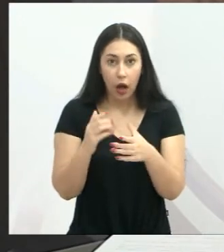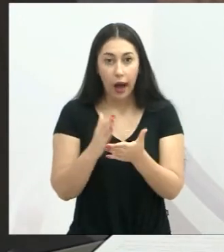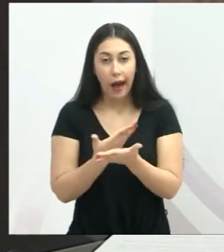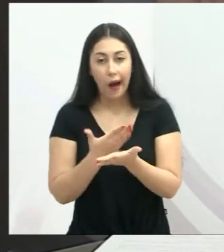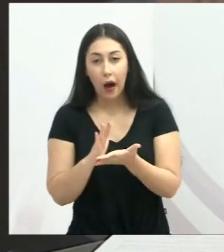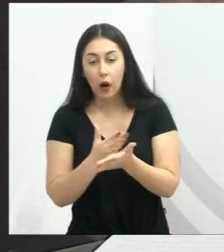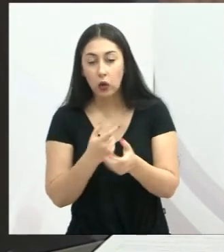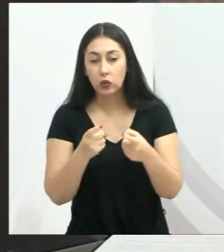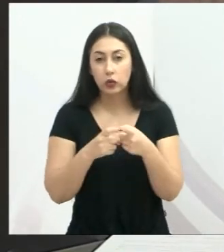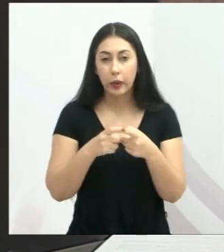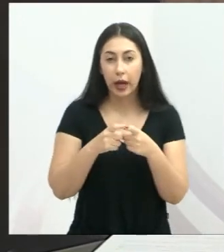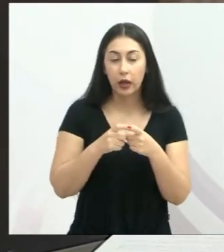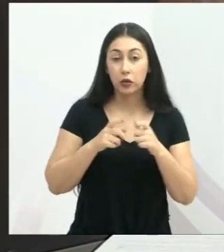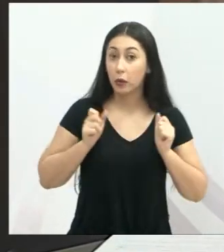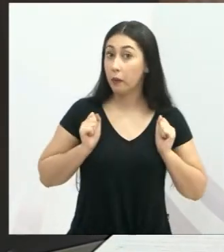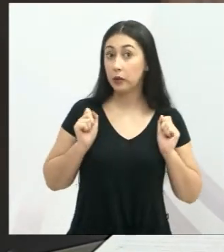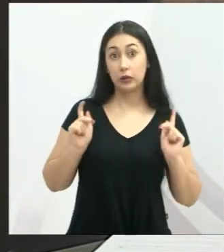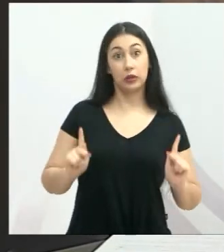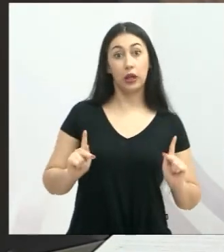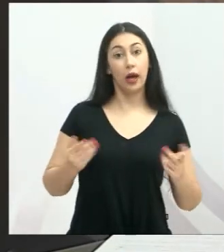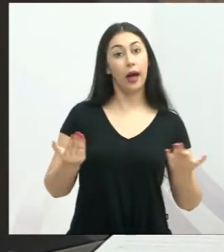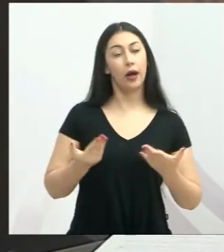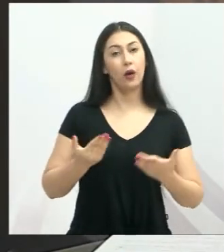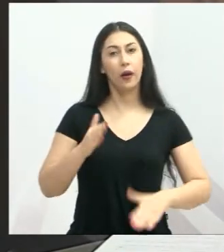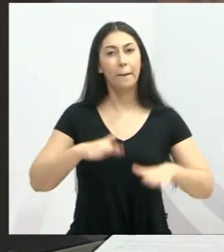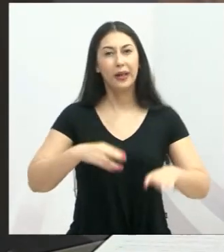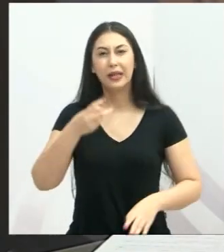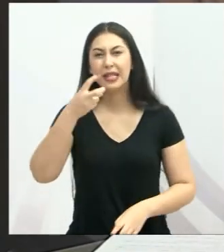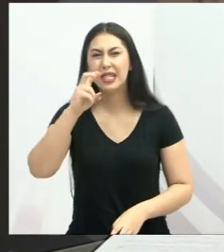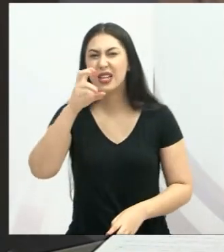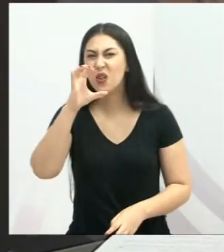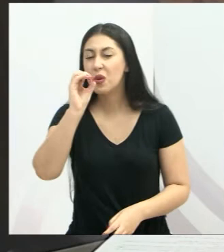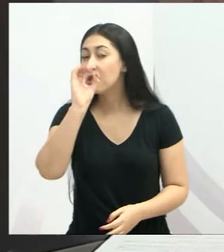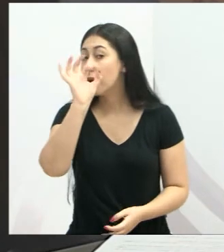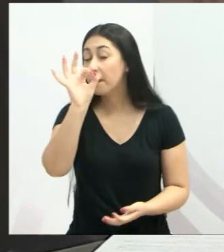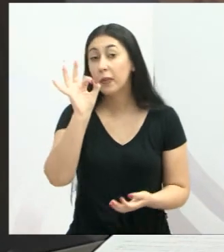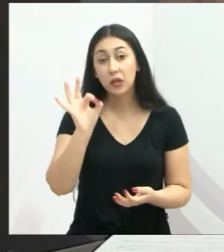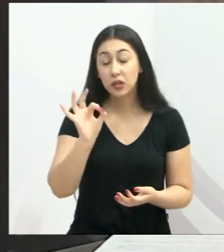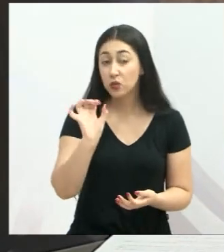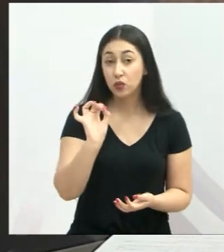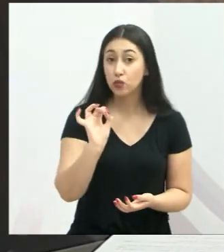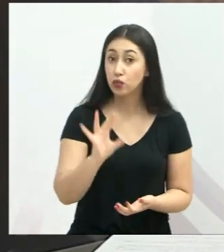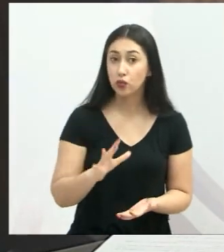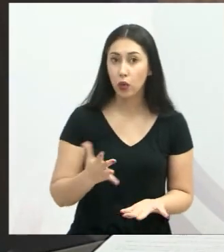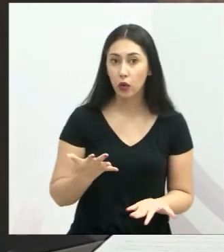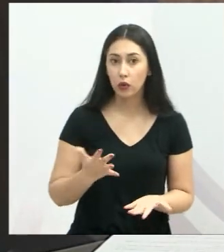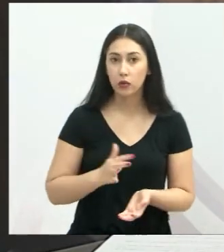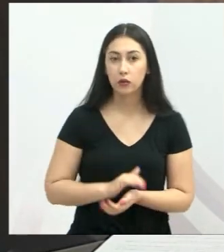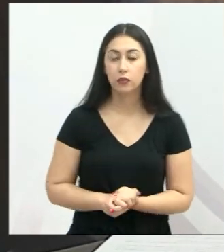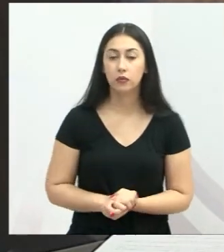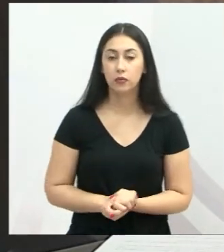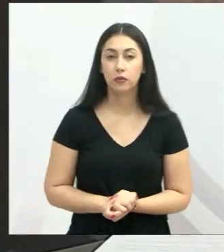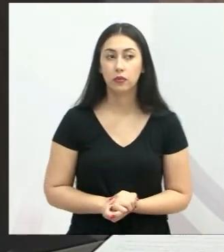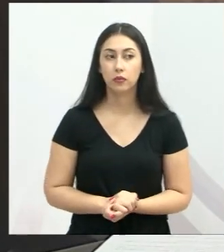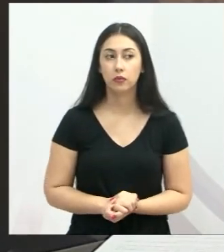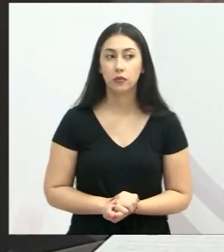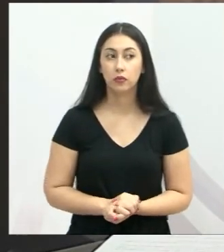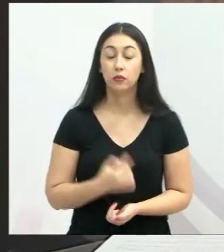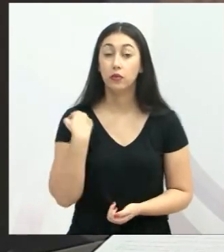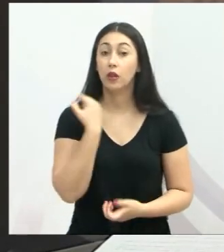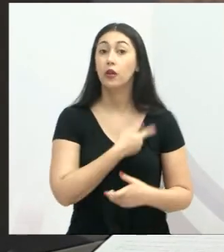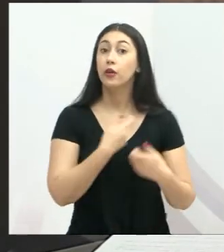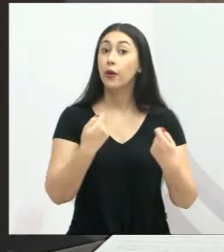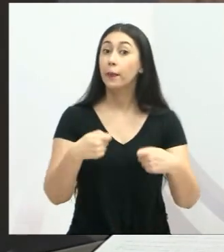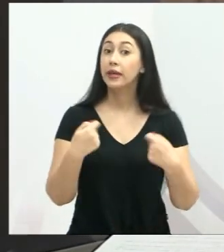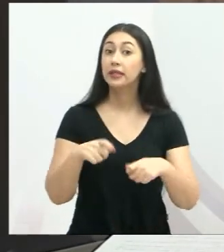e hoje nós não temos 50% dos médicos do que a gente tinha há 10 anos atrás. A gente precisa